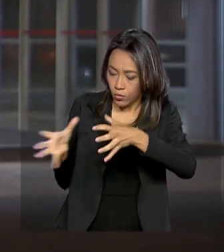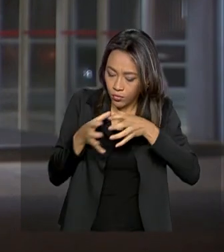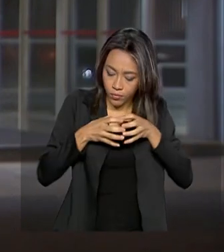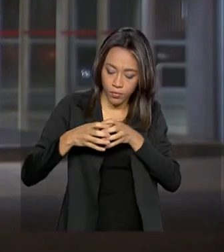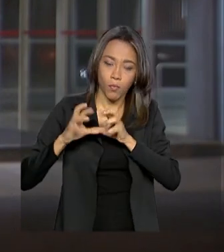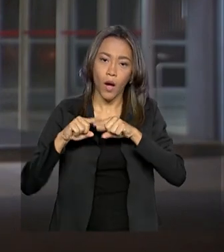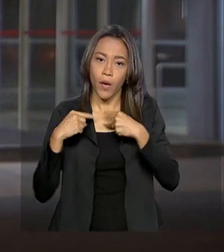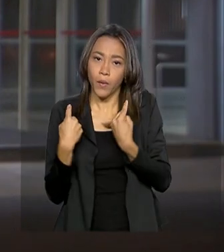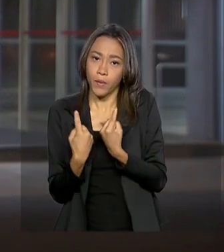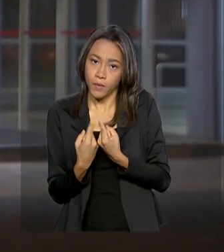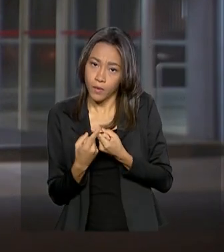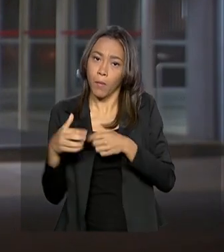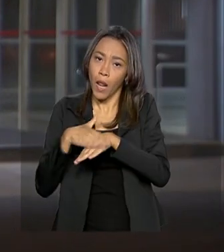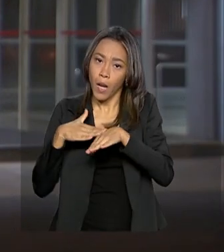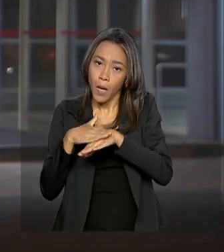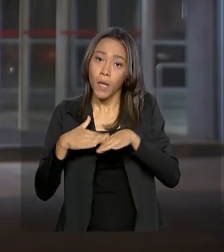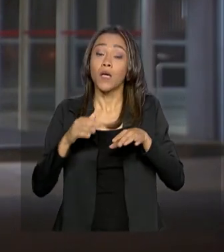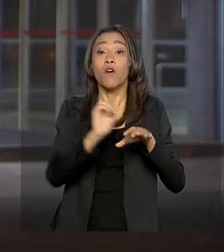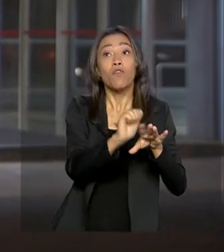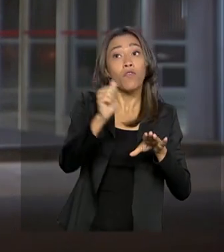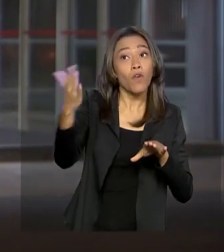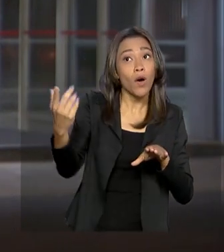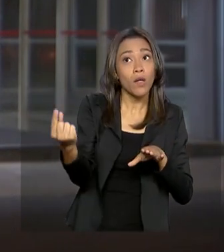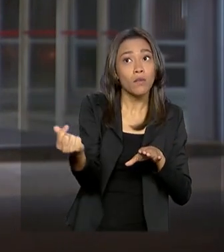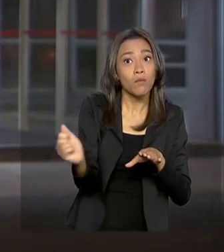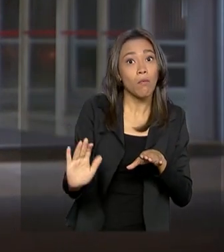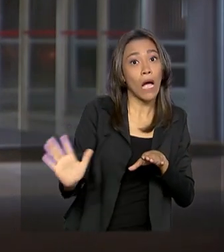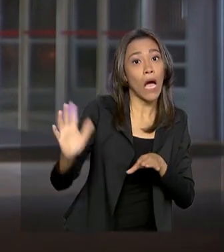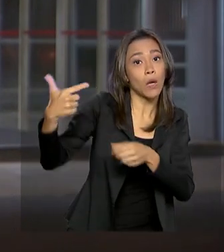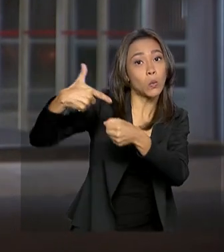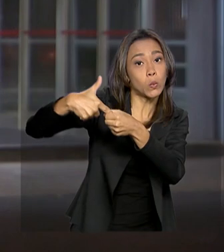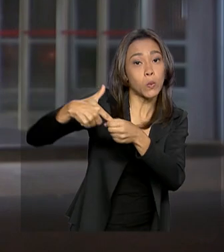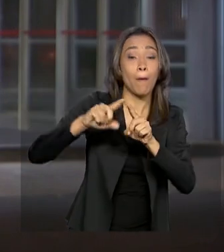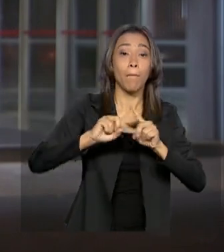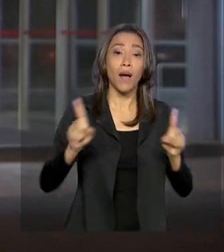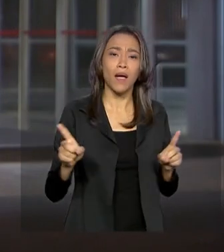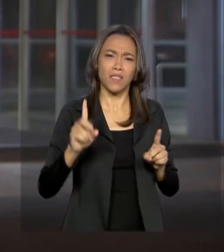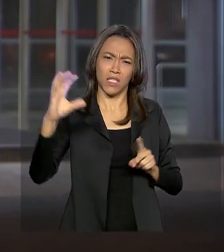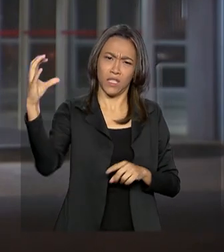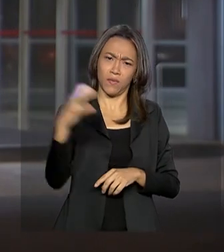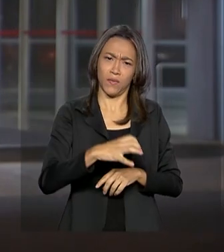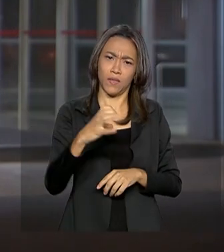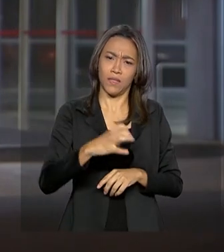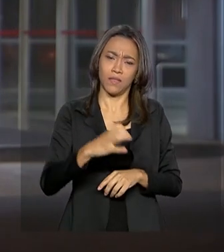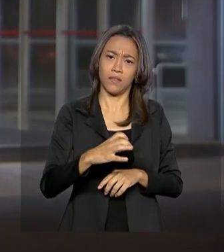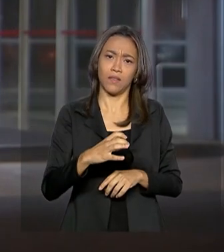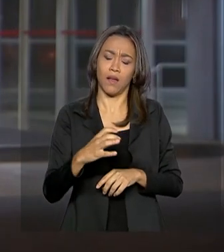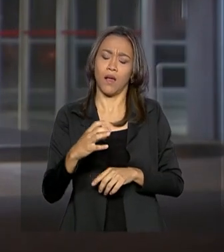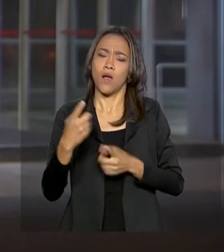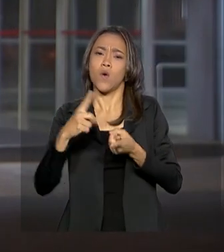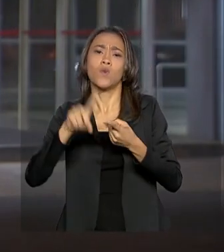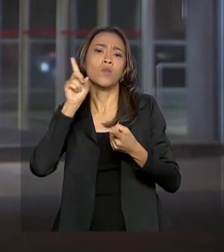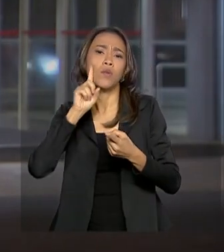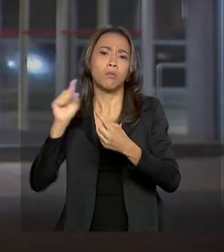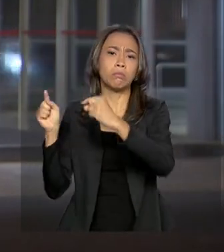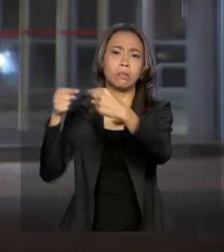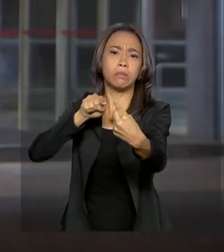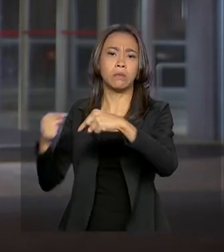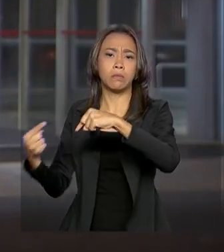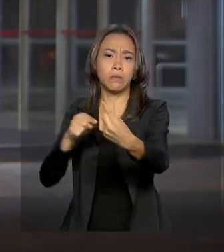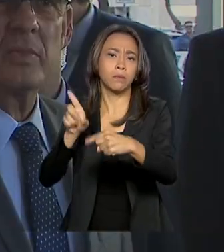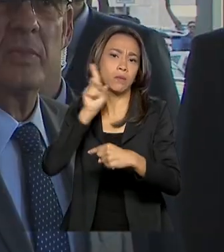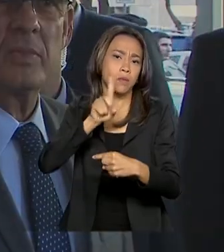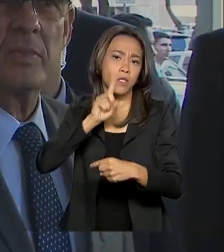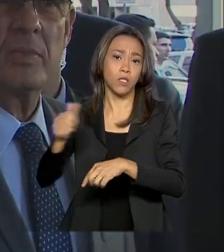combustíveis está elevado no mercado externo, mas minimizou o impacto da crise entre os Estados Unidos e Irã no mercado